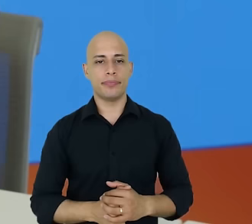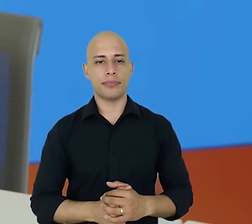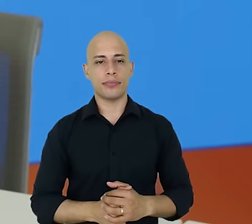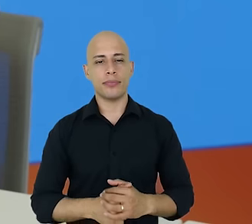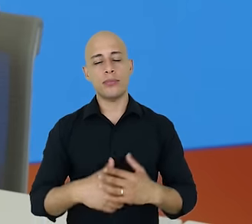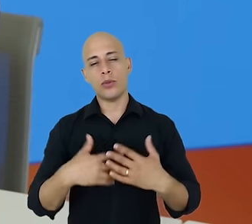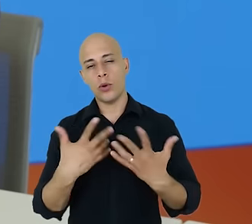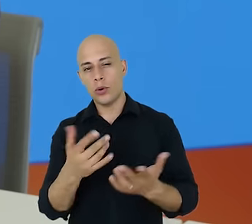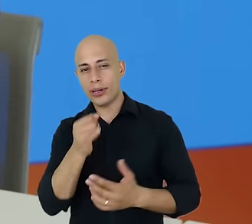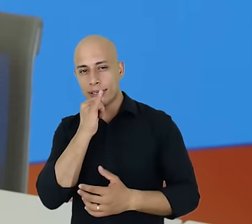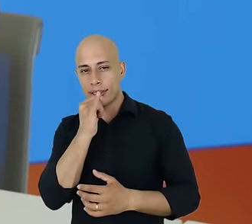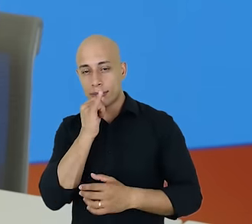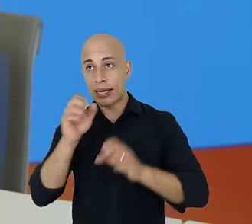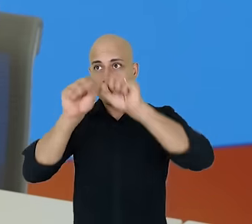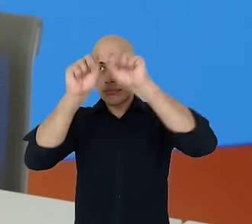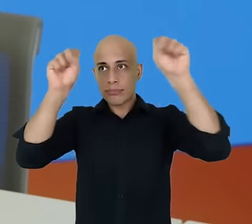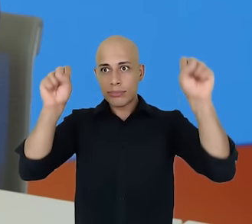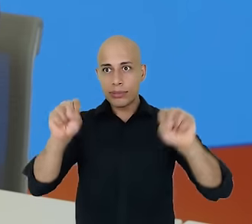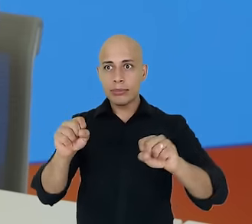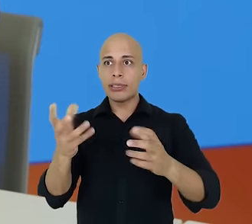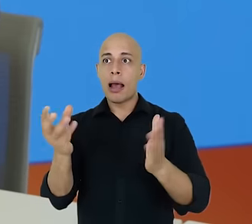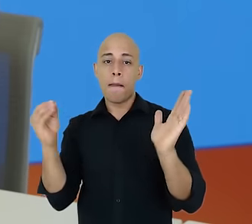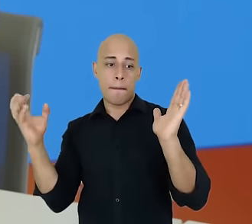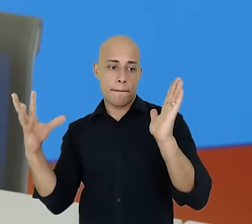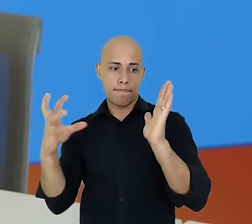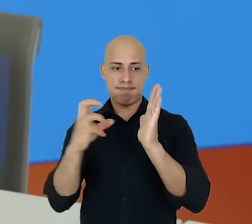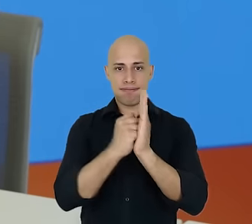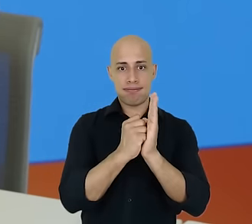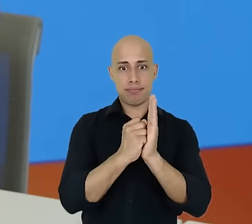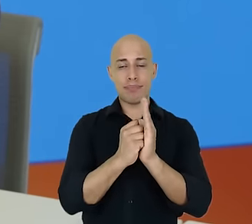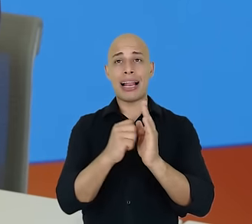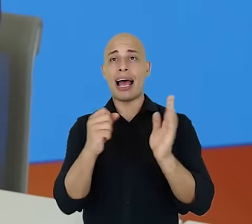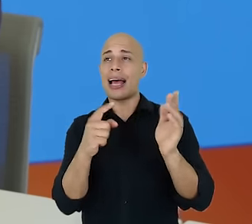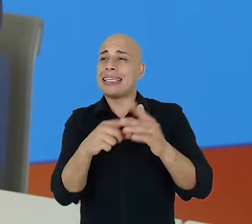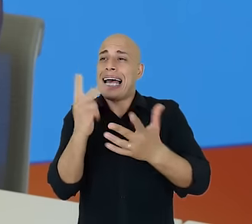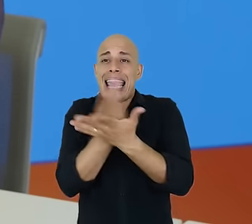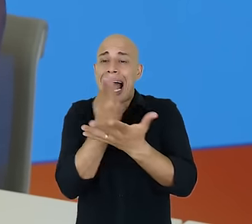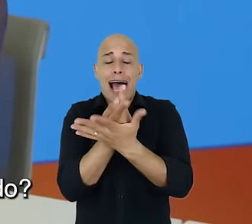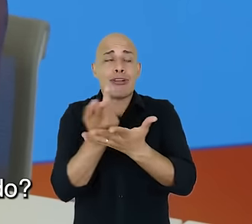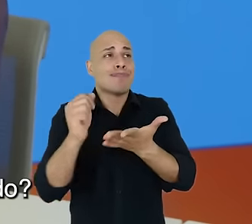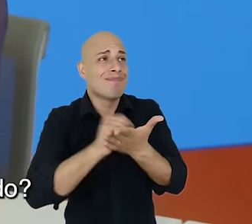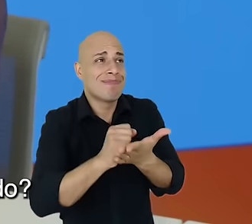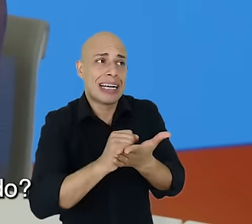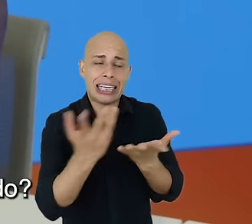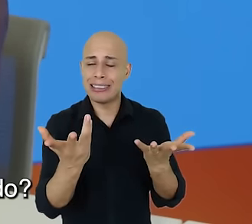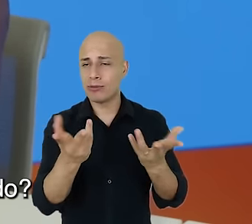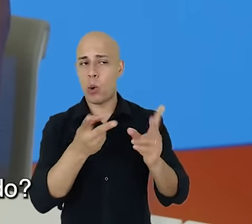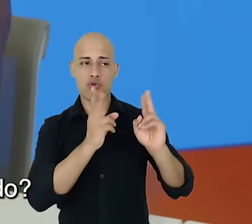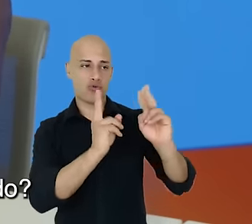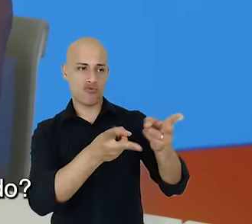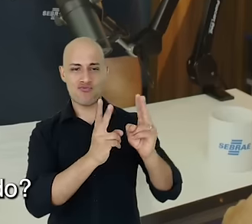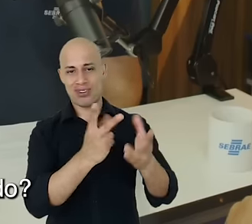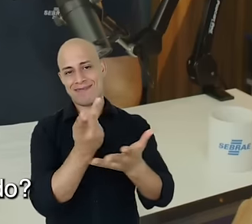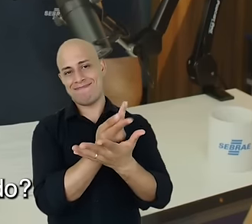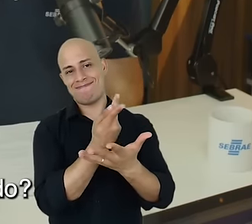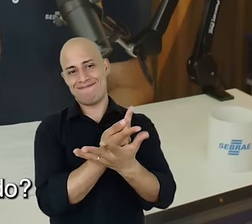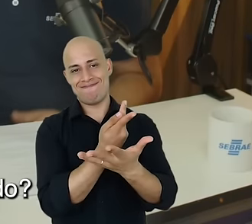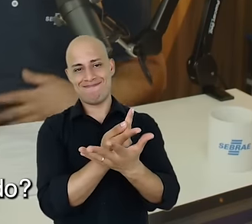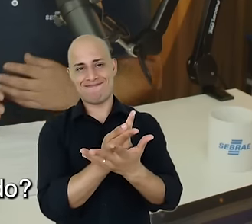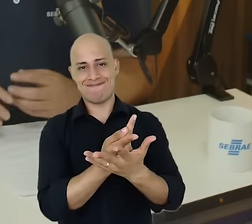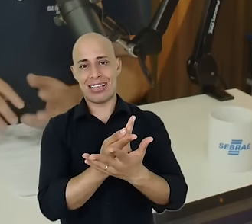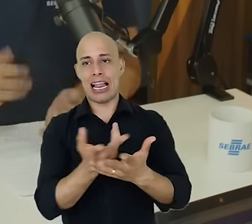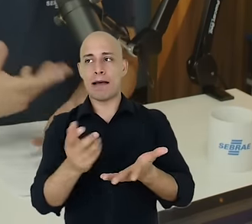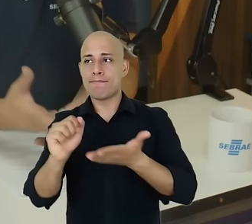ela lá marcada Então isso é uma coisa que os clientes pedem muito pra gente né Fala Marco que veio uma uma uma